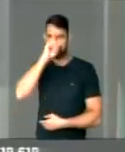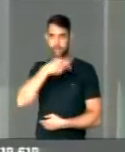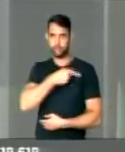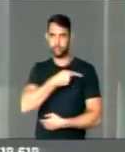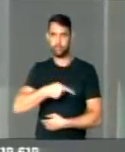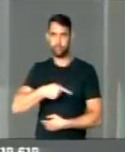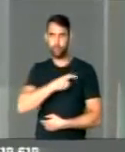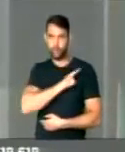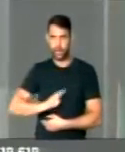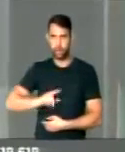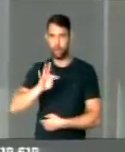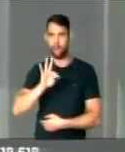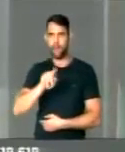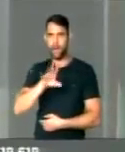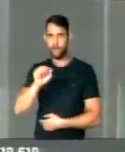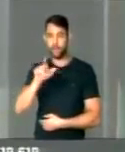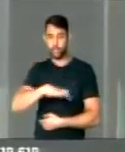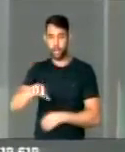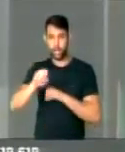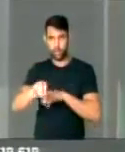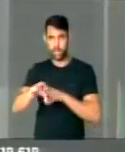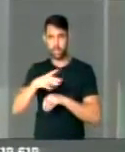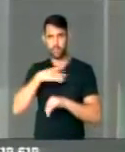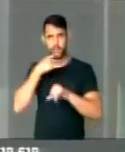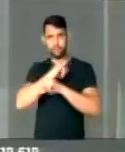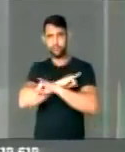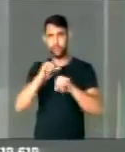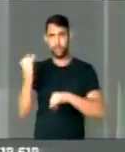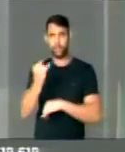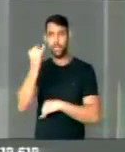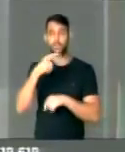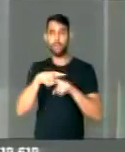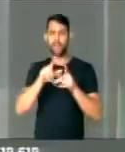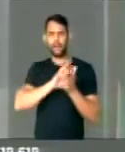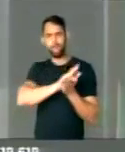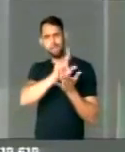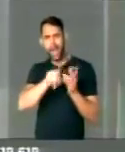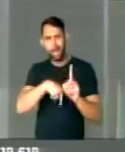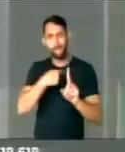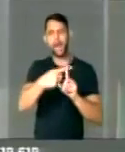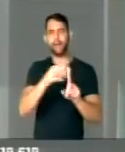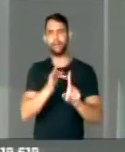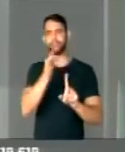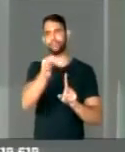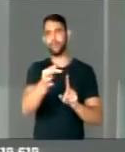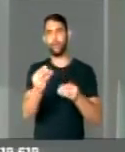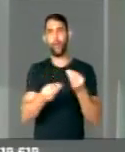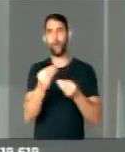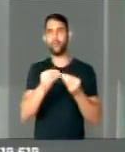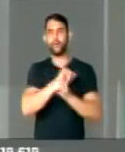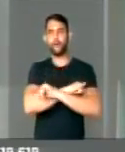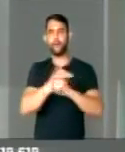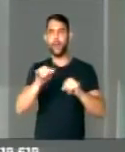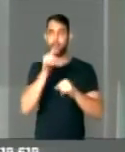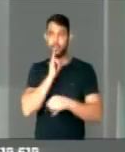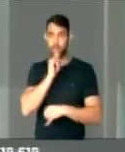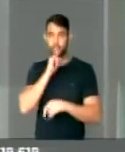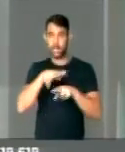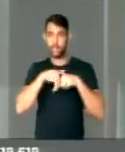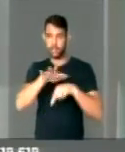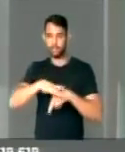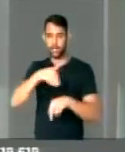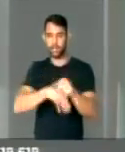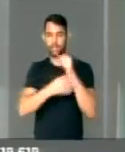isso é só na educação. Se fosse, já valeria o registro, mas vai muito além. Como não destacar, por exemplo, a questão